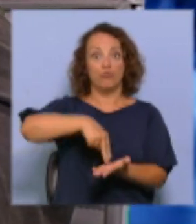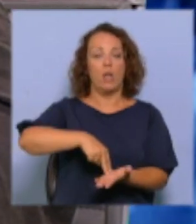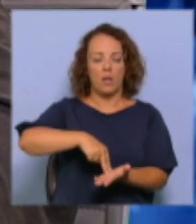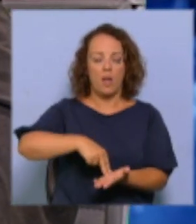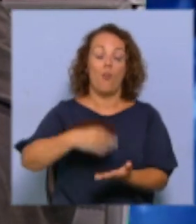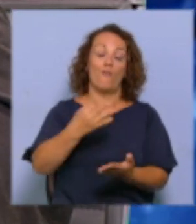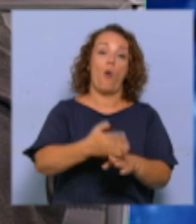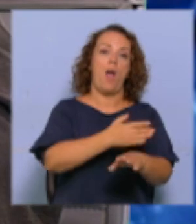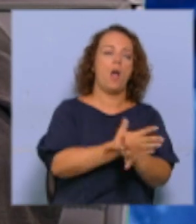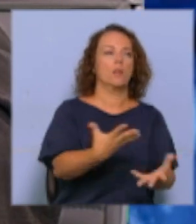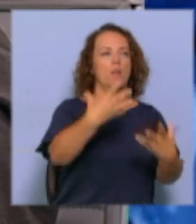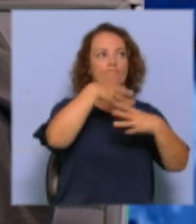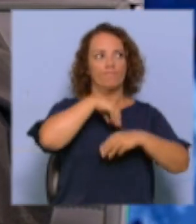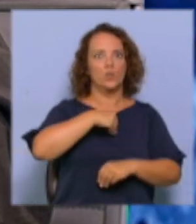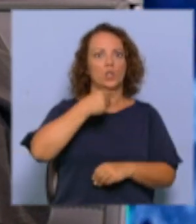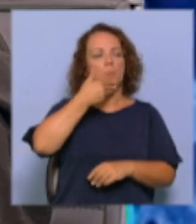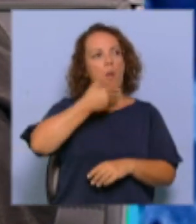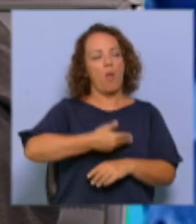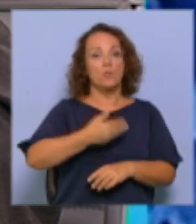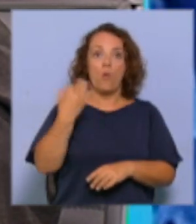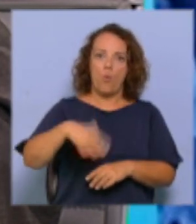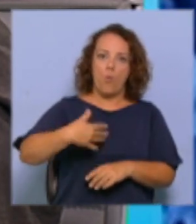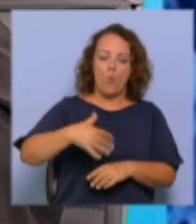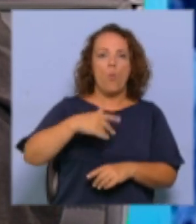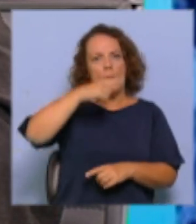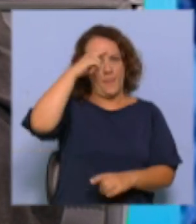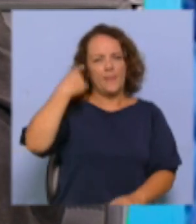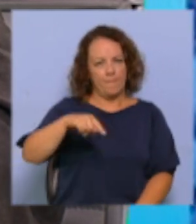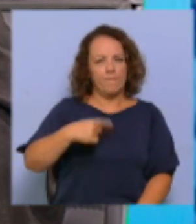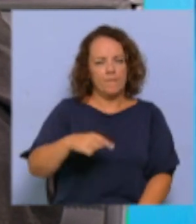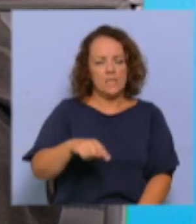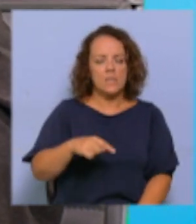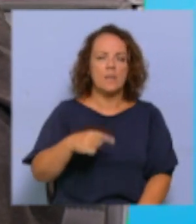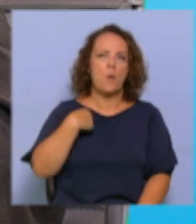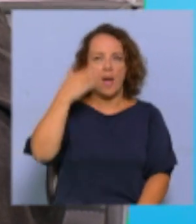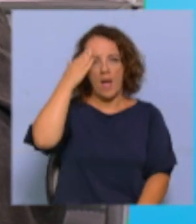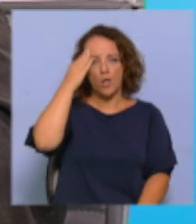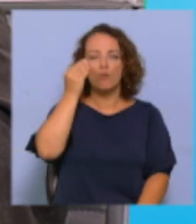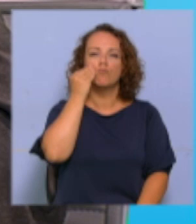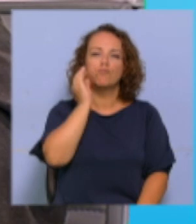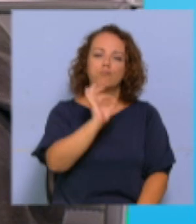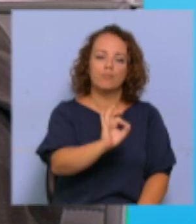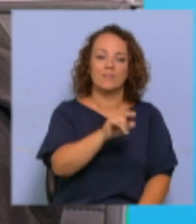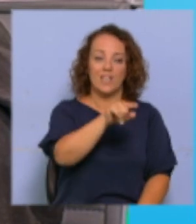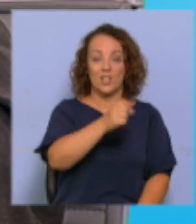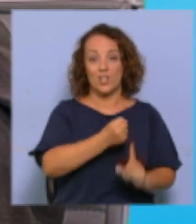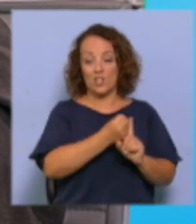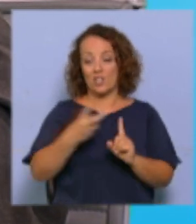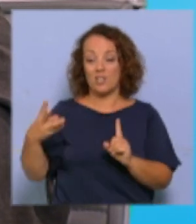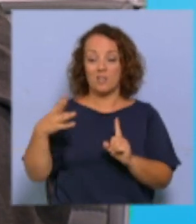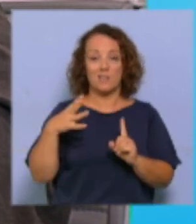que foi também um bocadinho difícil, e eu creio que isso tem a ver um bocado com a própria linguagem que o apóstolo utiliza,